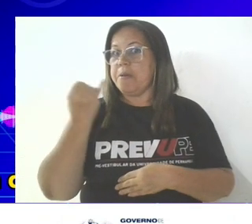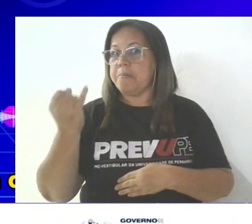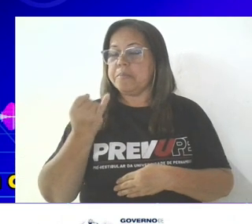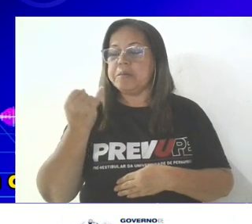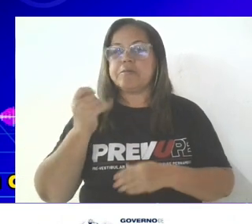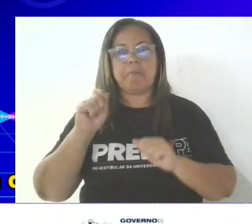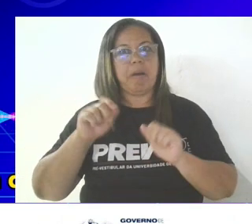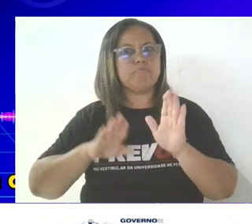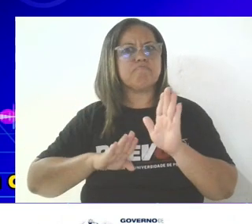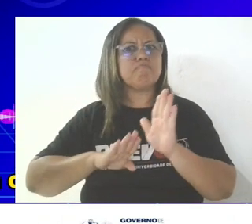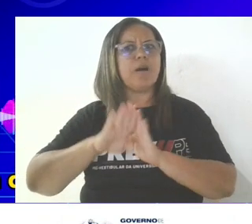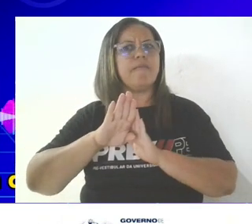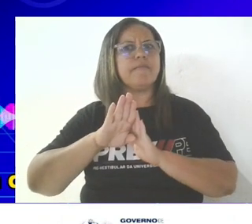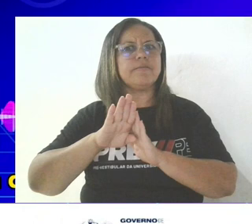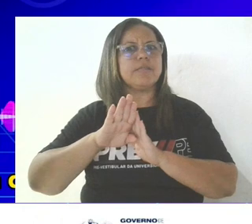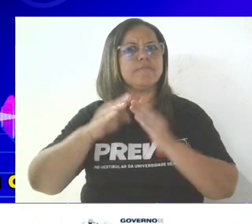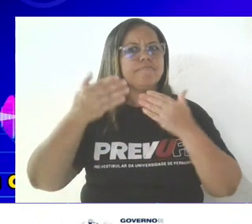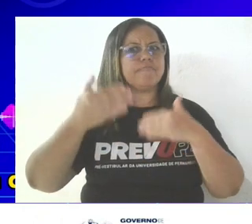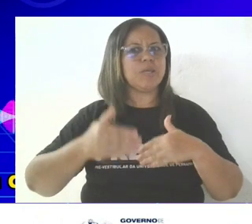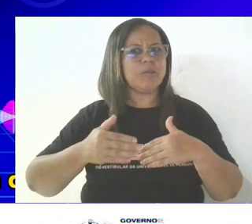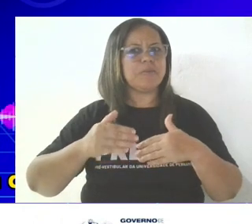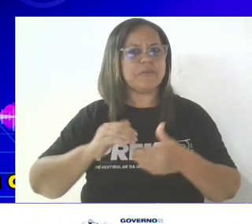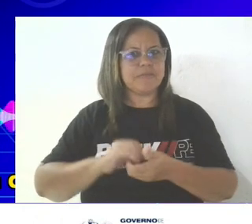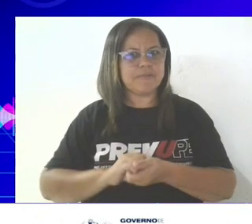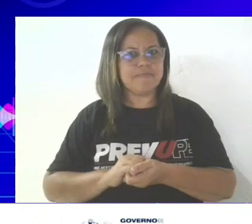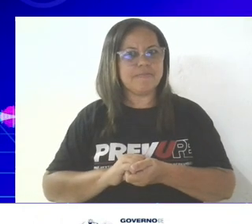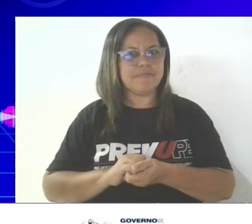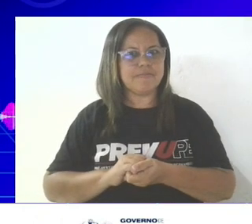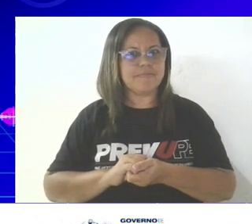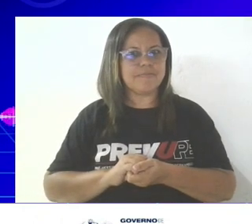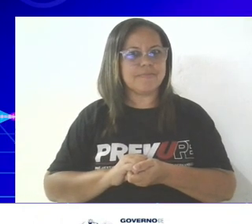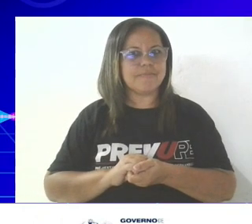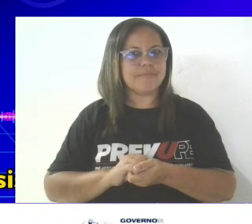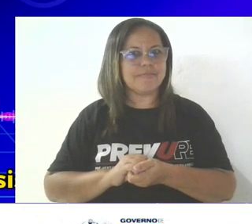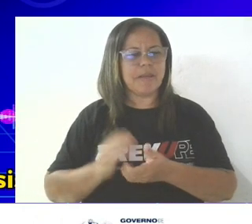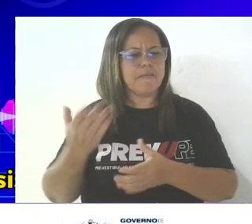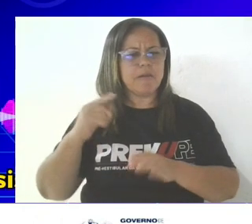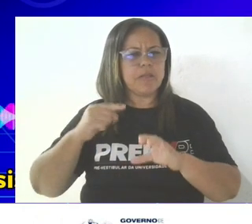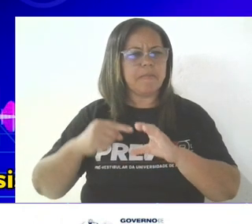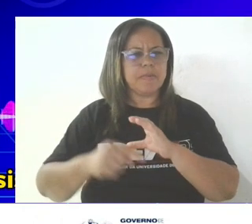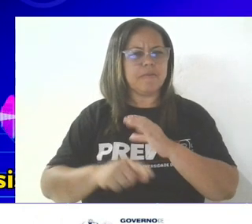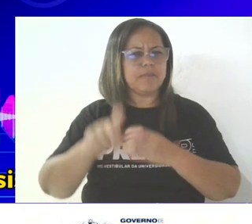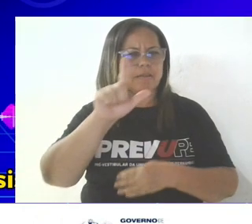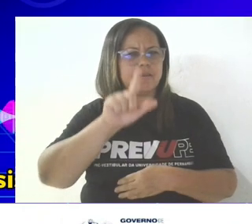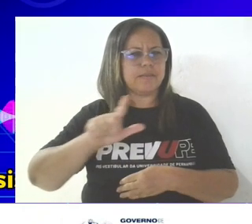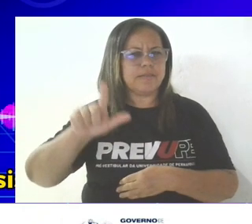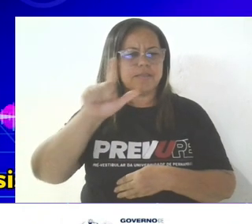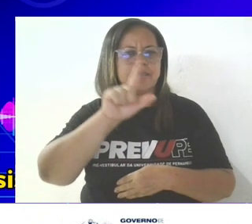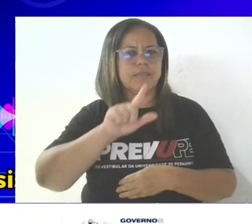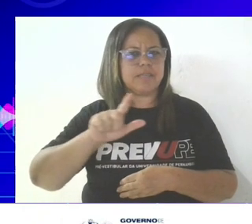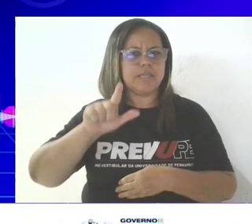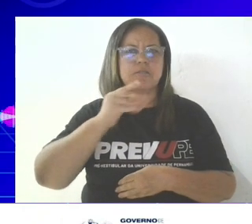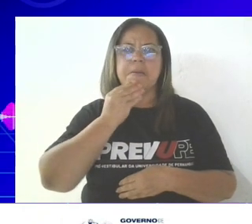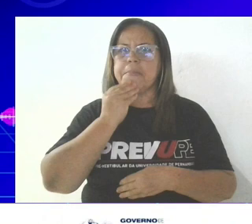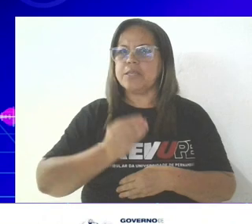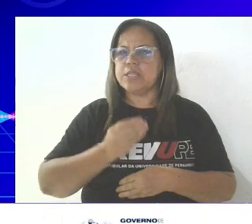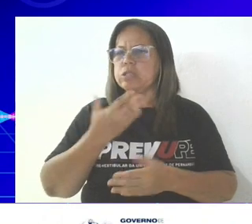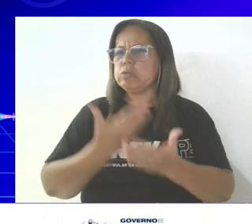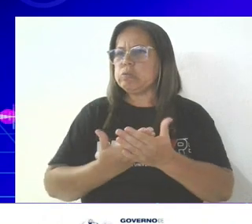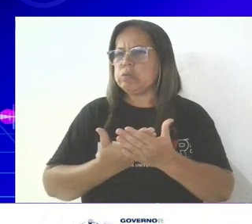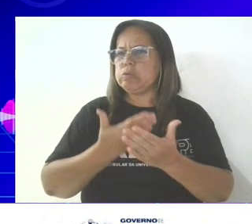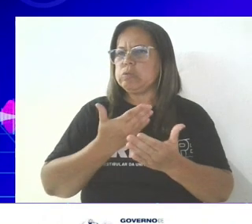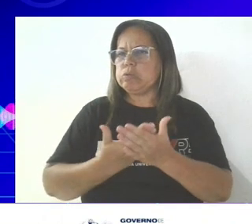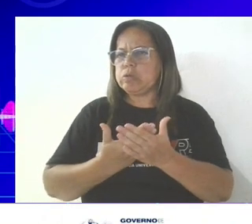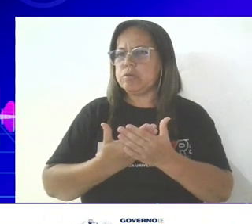pode dar uma vantagem na hora da prova Partiu para mergulhar na literatura do Machado de Assis e estudar com